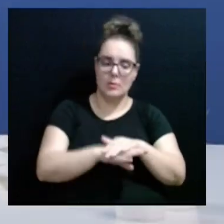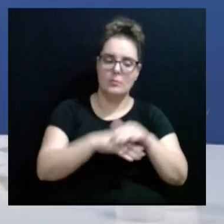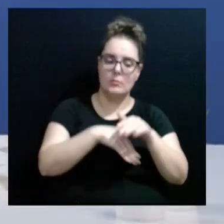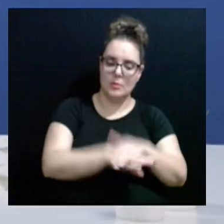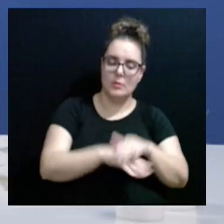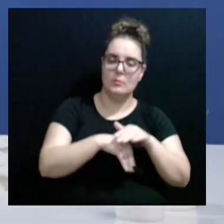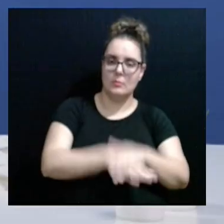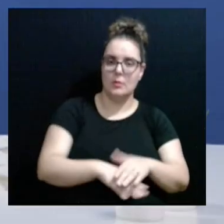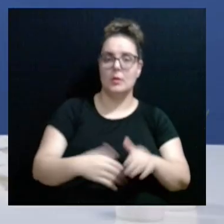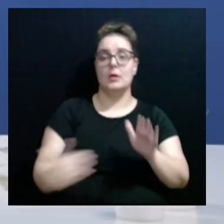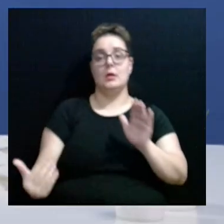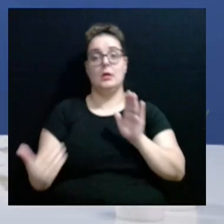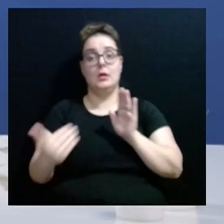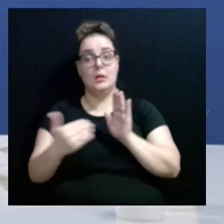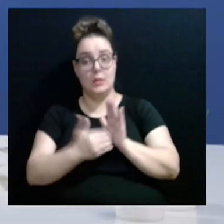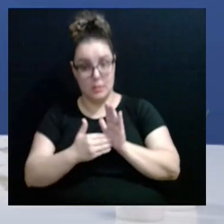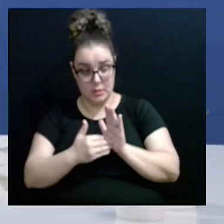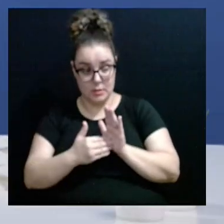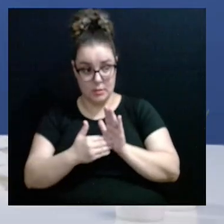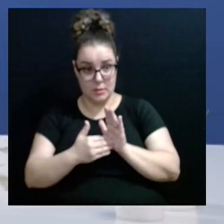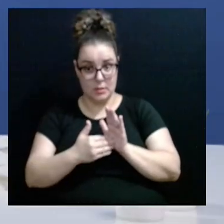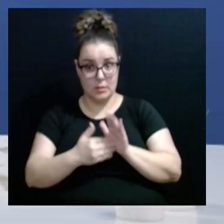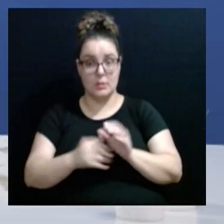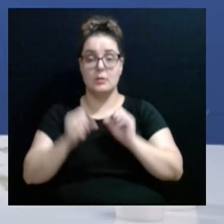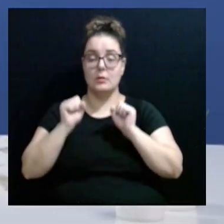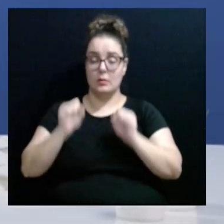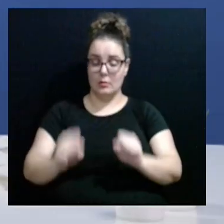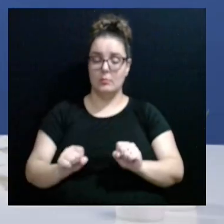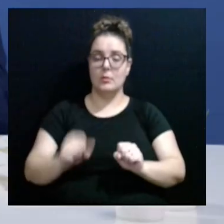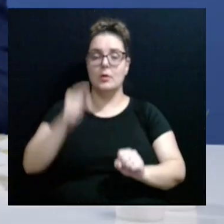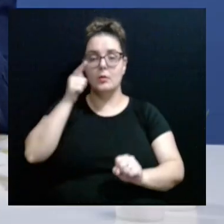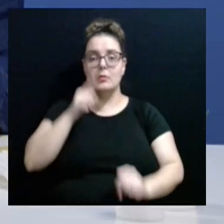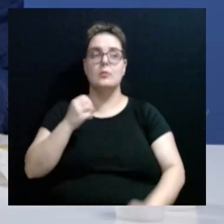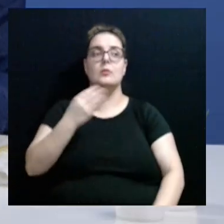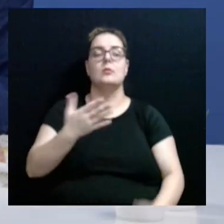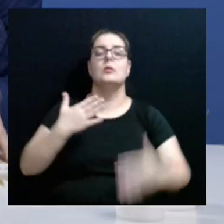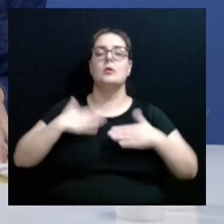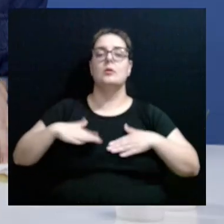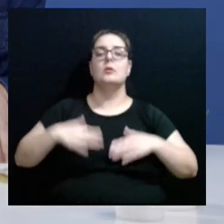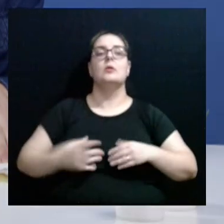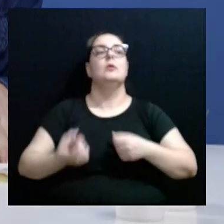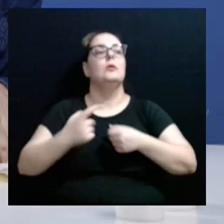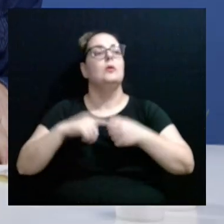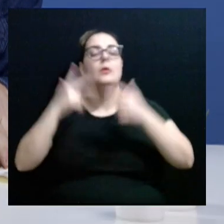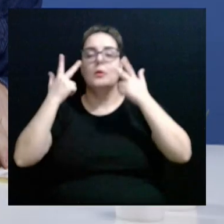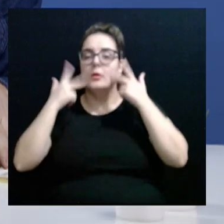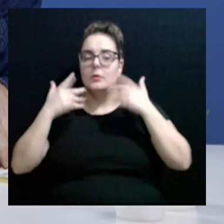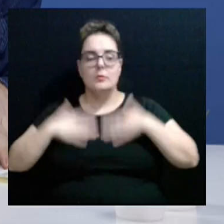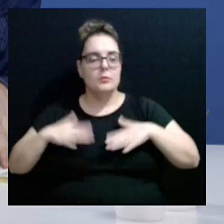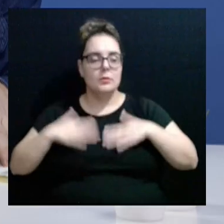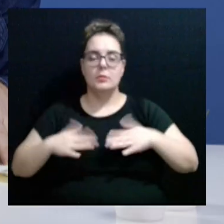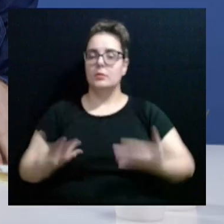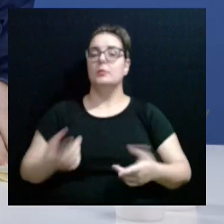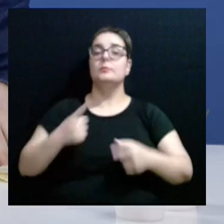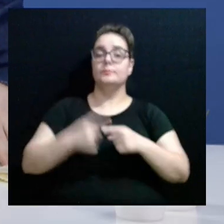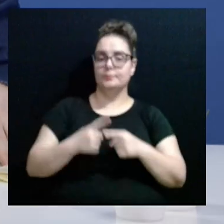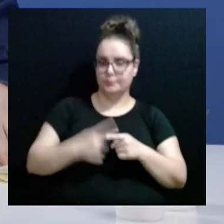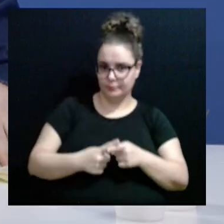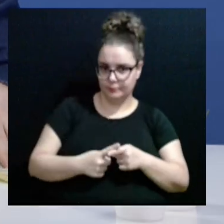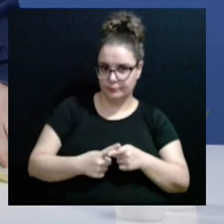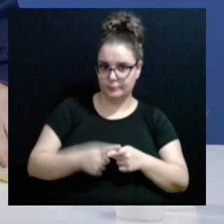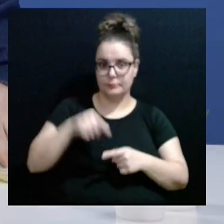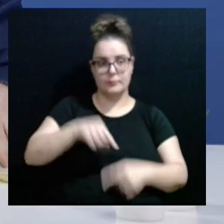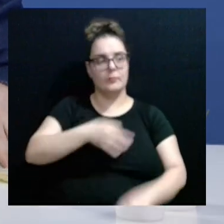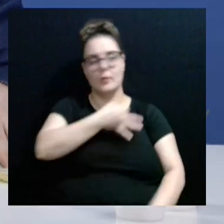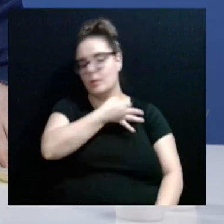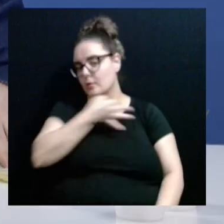até que eu pudesse realmente... Então viajei tranquilo, voltei tranquilo, tá? Por quê? Porque isso é o ideal. O ideal é que você